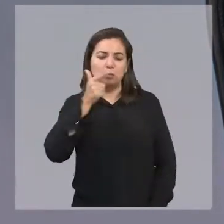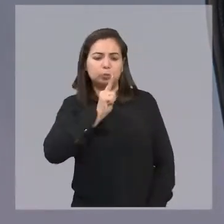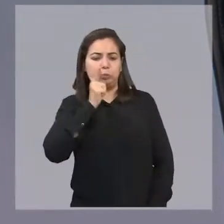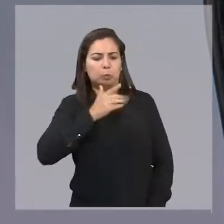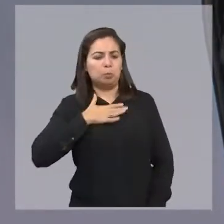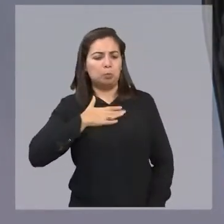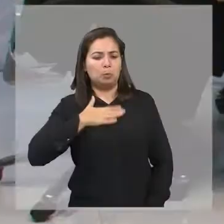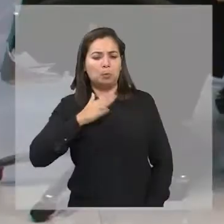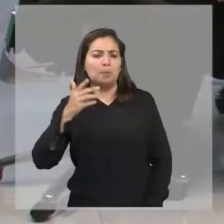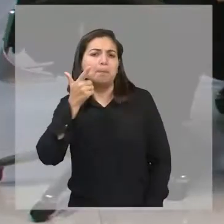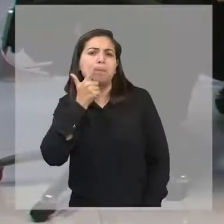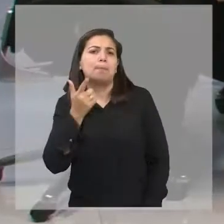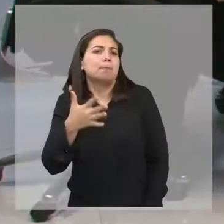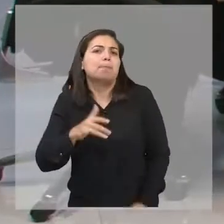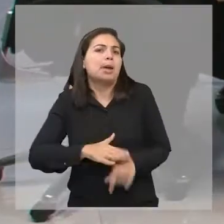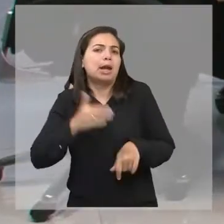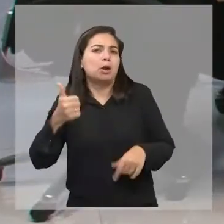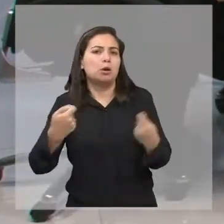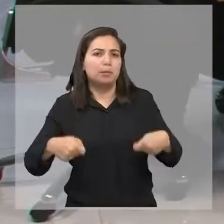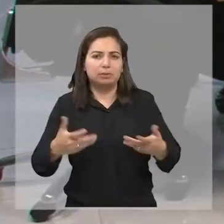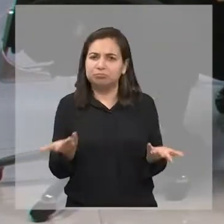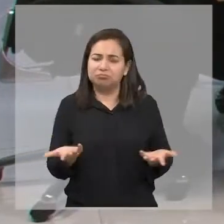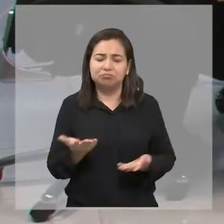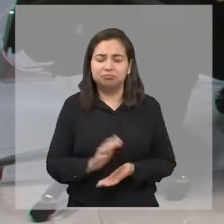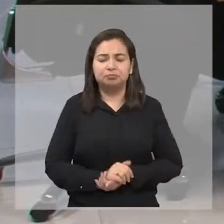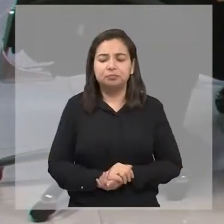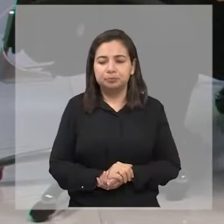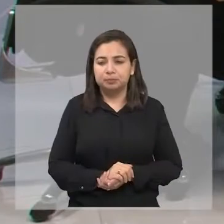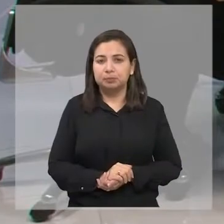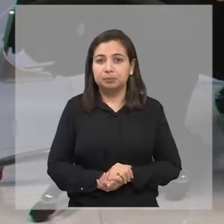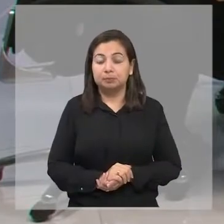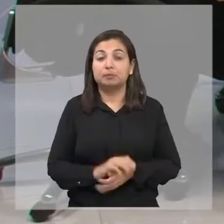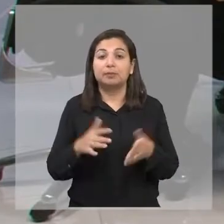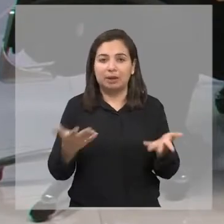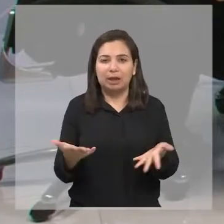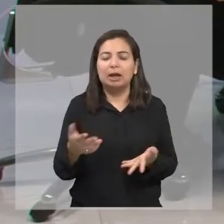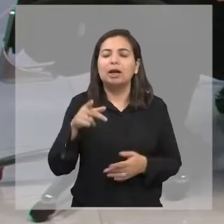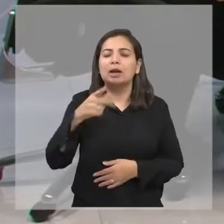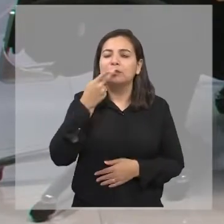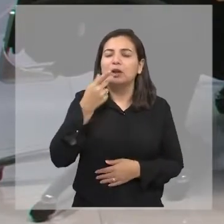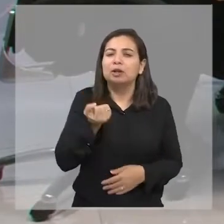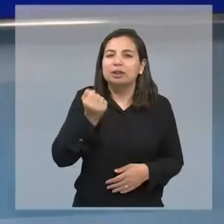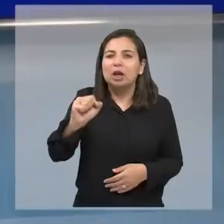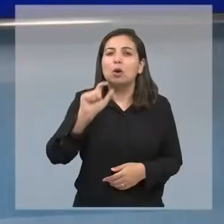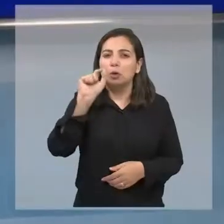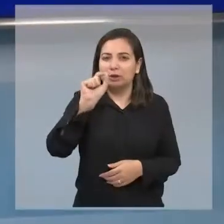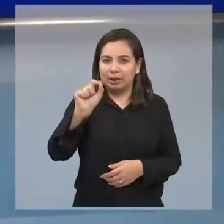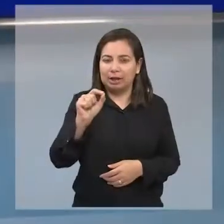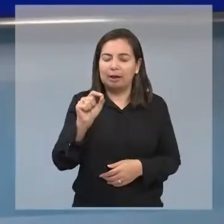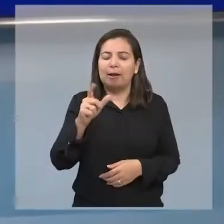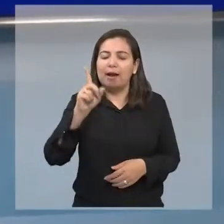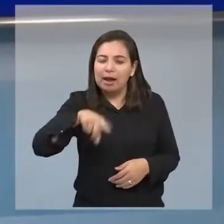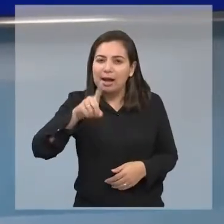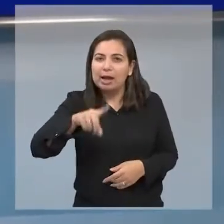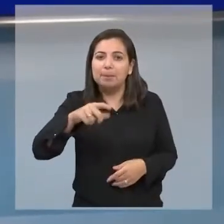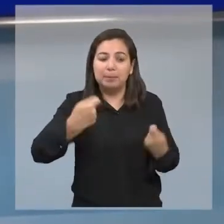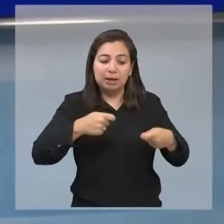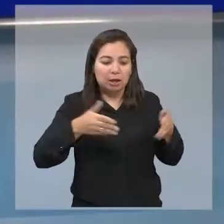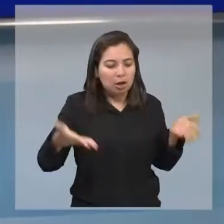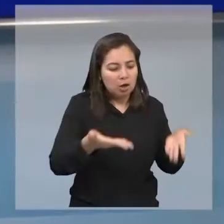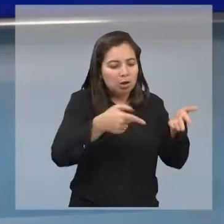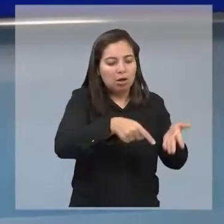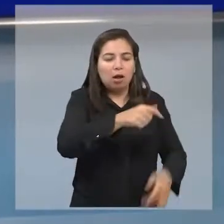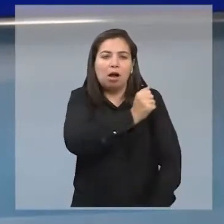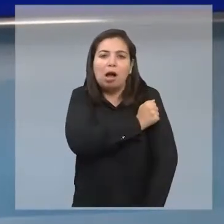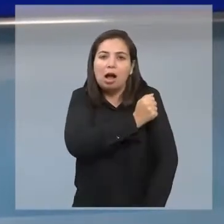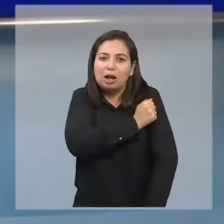para o assinante, melhor, a tese que você está defendendo, de financiar o estudante através da